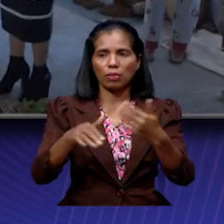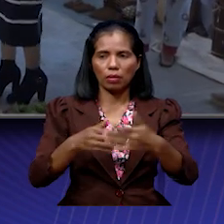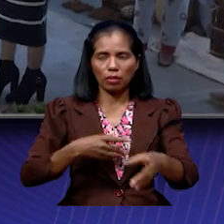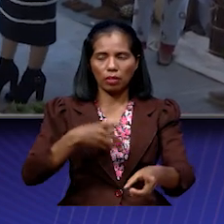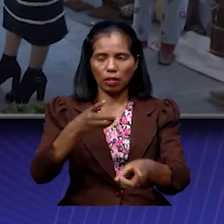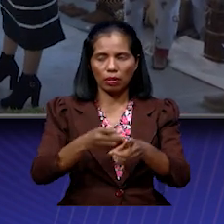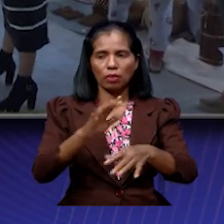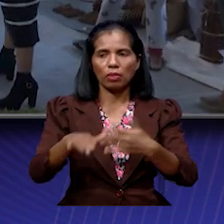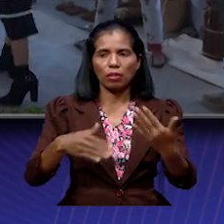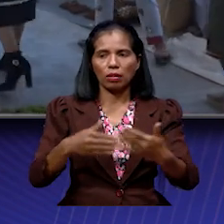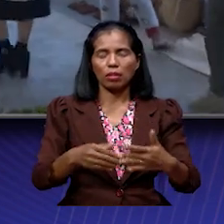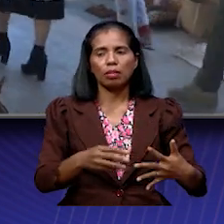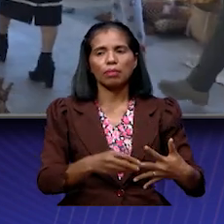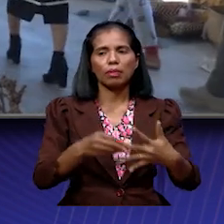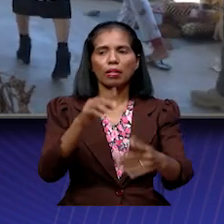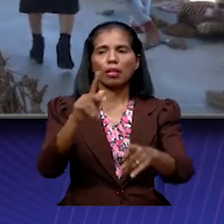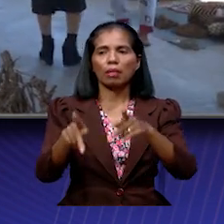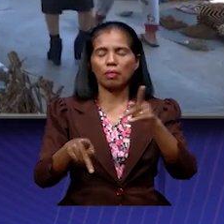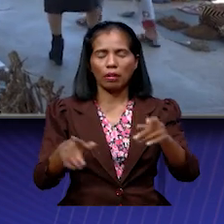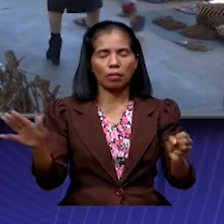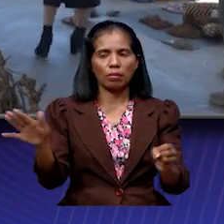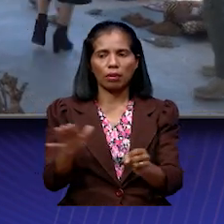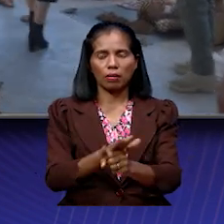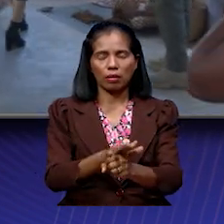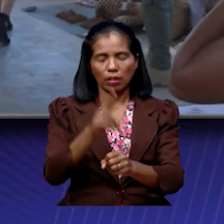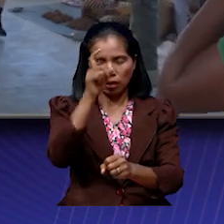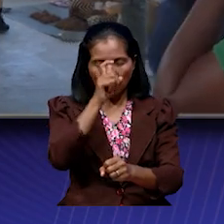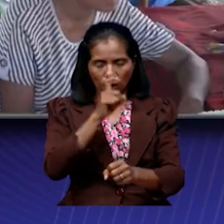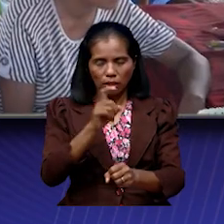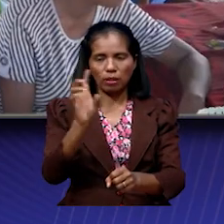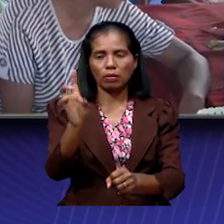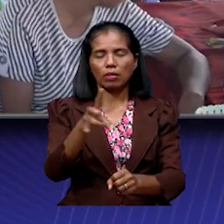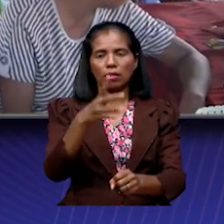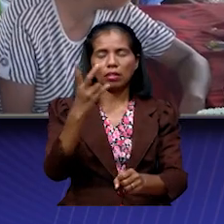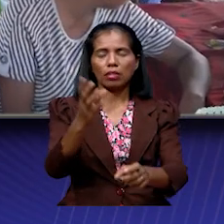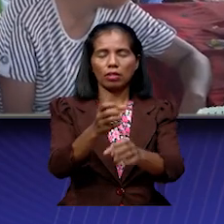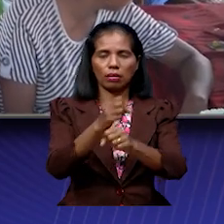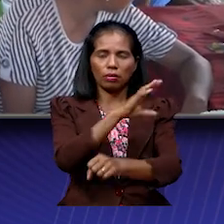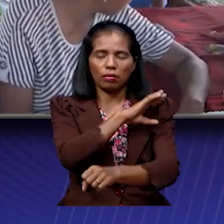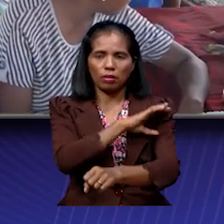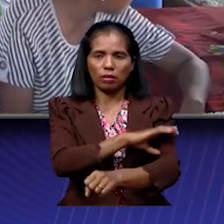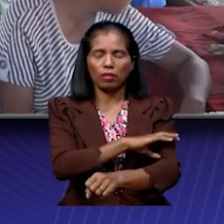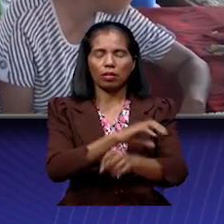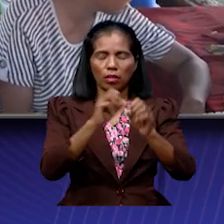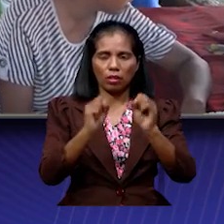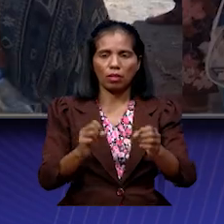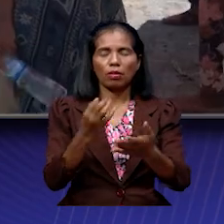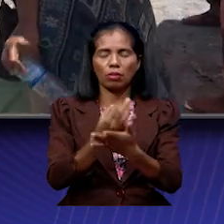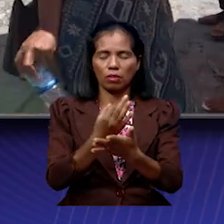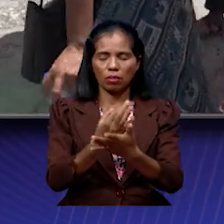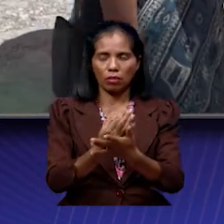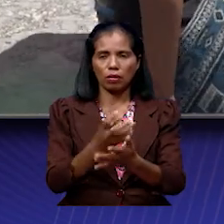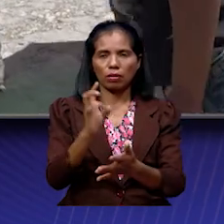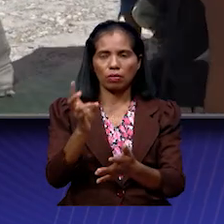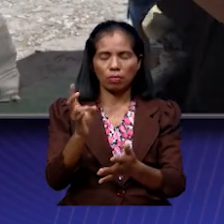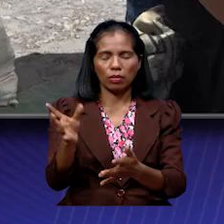hotu liliu ba cidadão nebe completa ona idade senlu resin hitu o decimo segurança social básica ho dólar americano hitu nulu